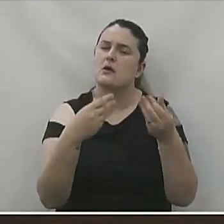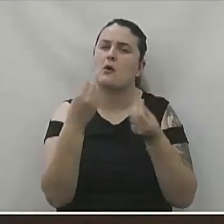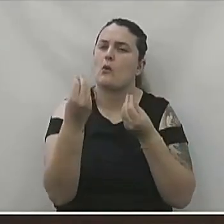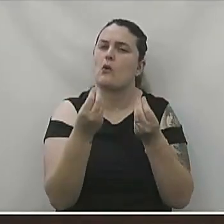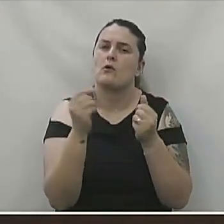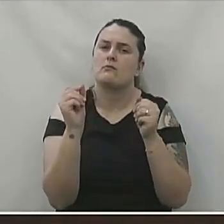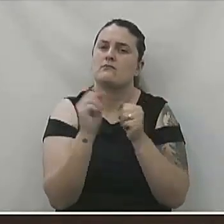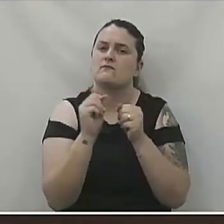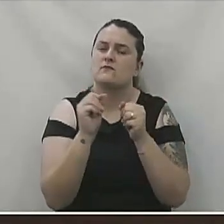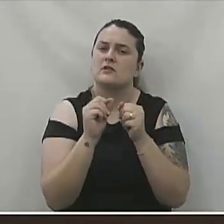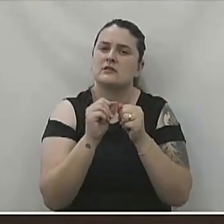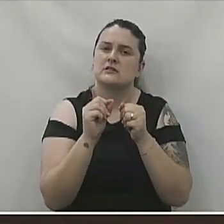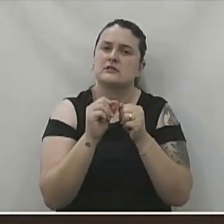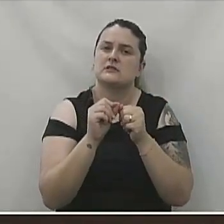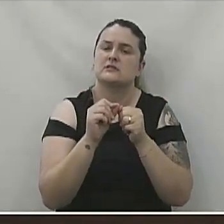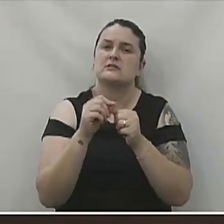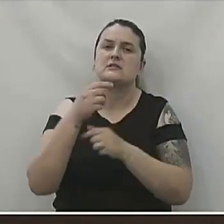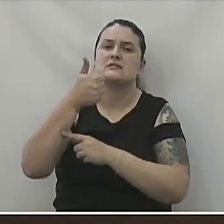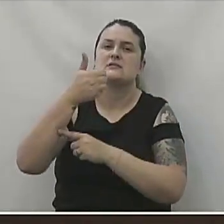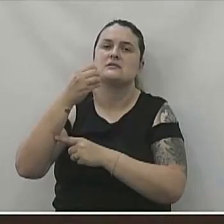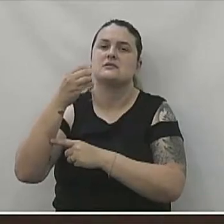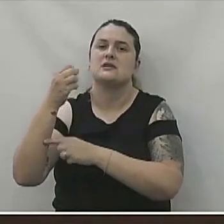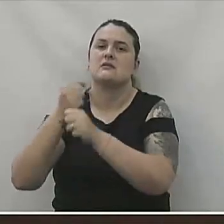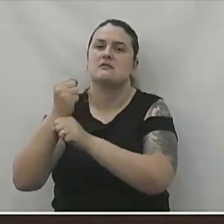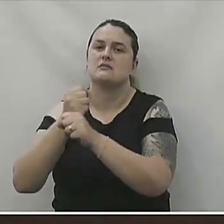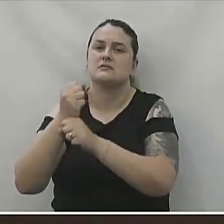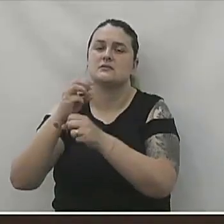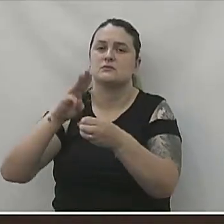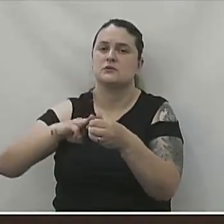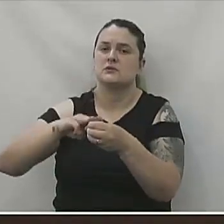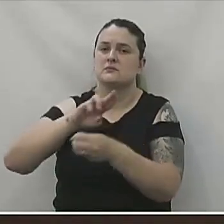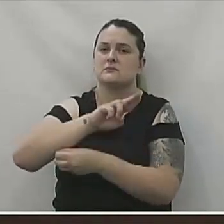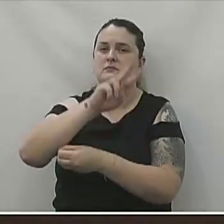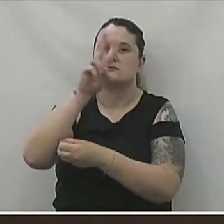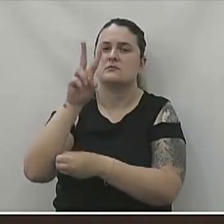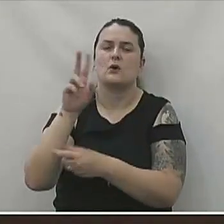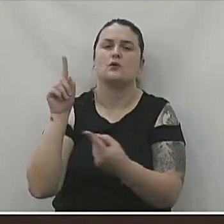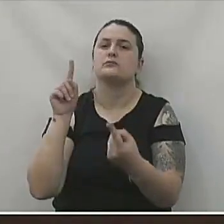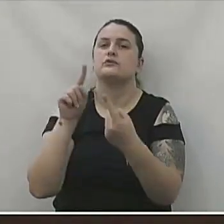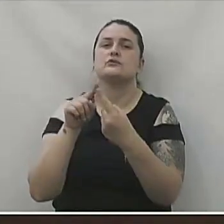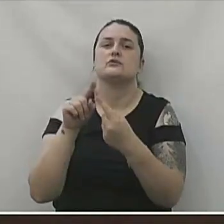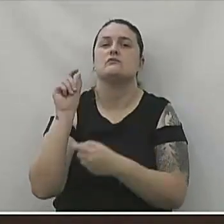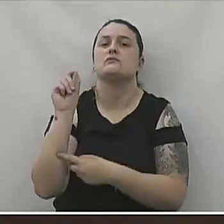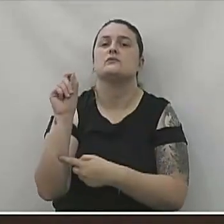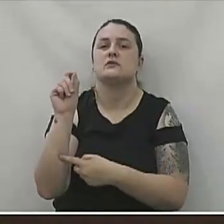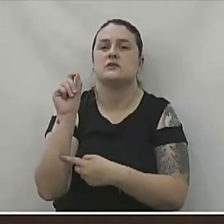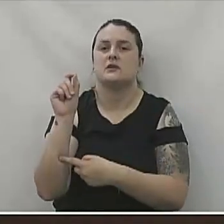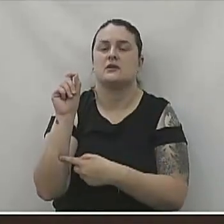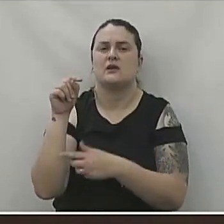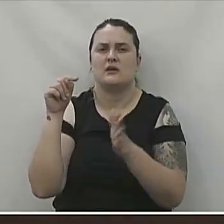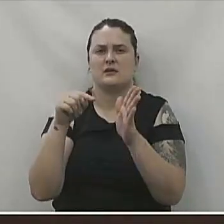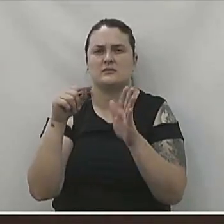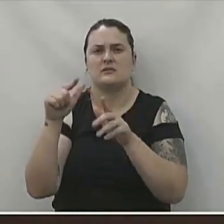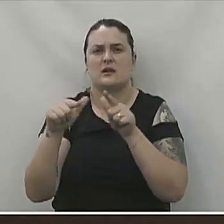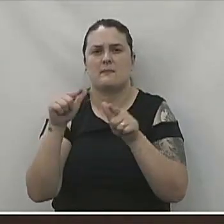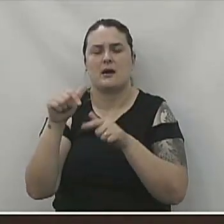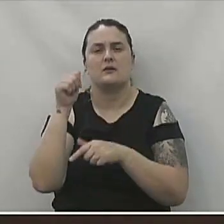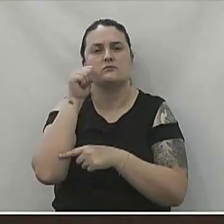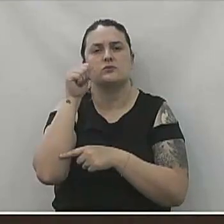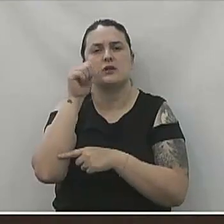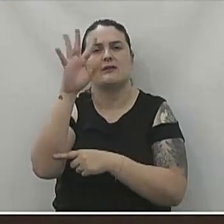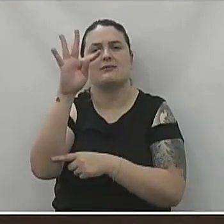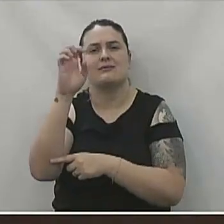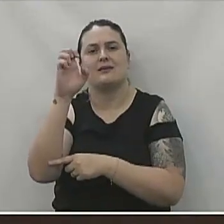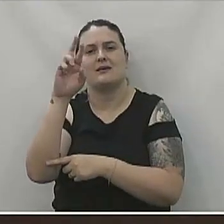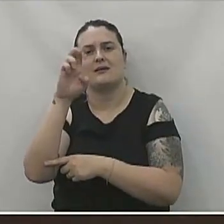foi realizado o Centenário do município de União da Vitória Qual que é o objetivo desse trabalho da Dona